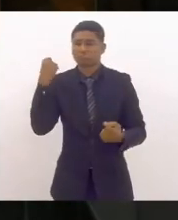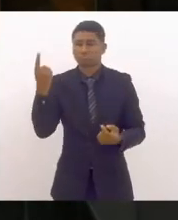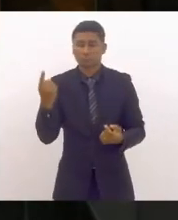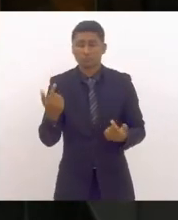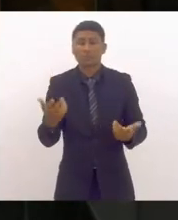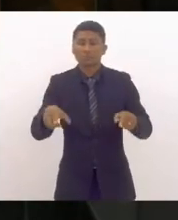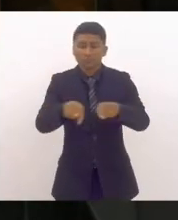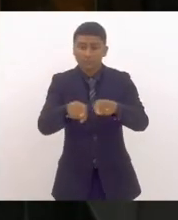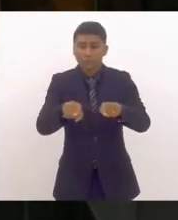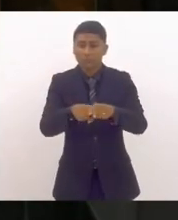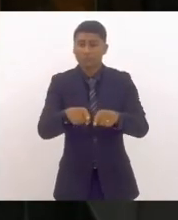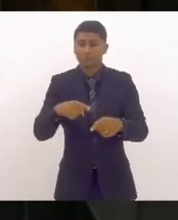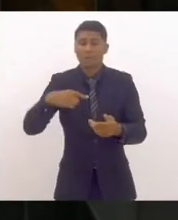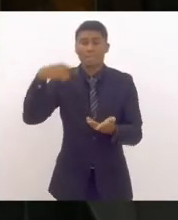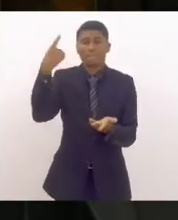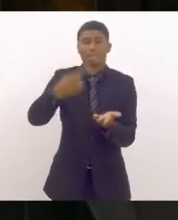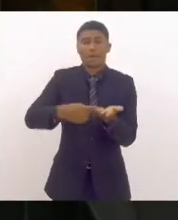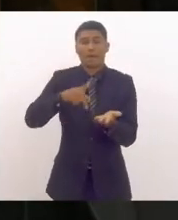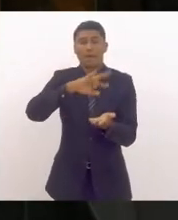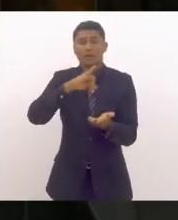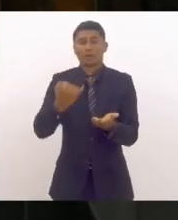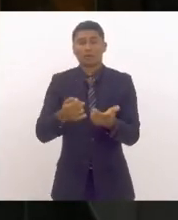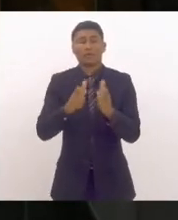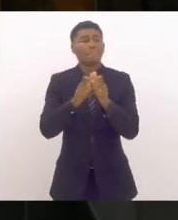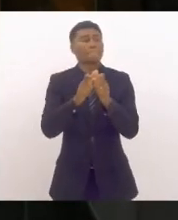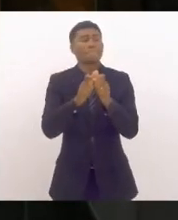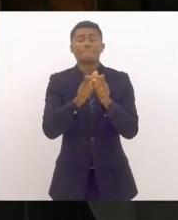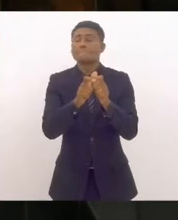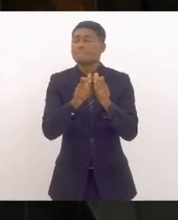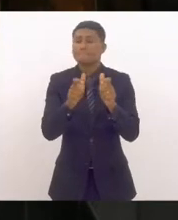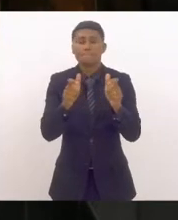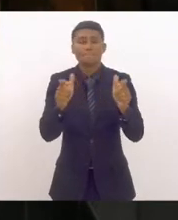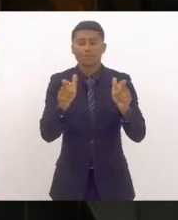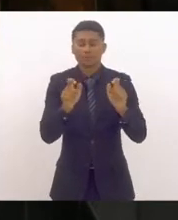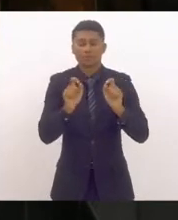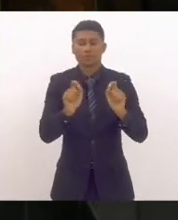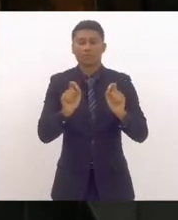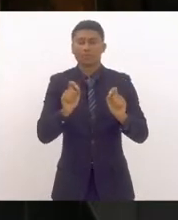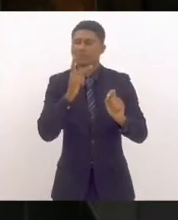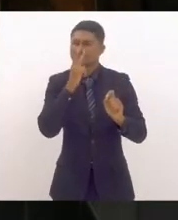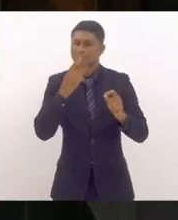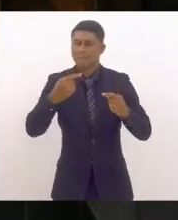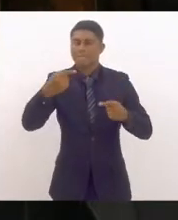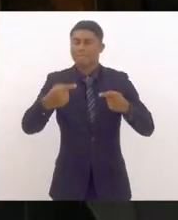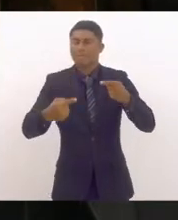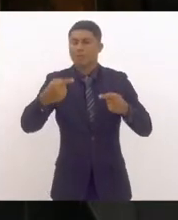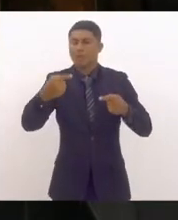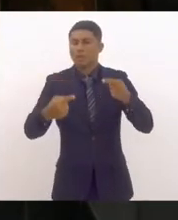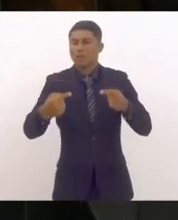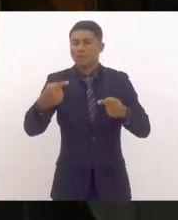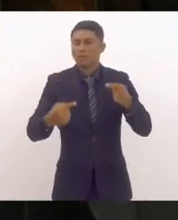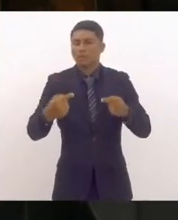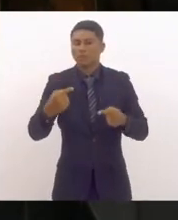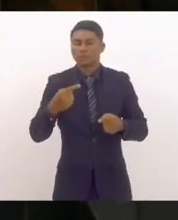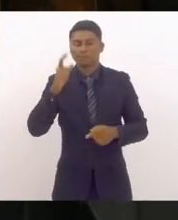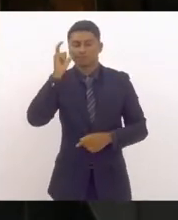seu presidente e o intuito político eleitoral